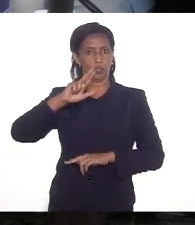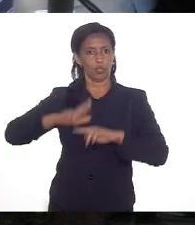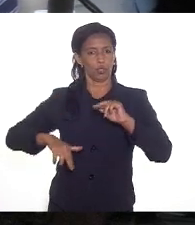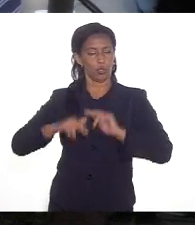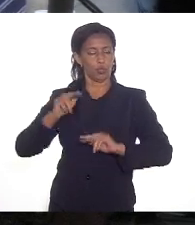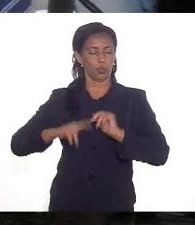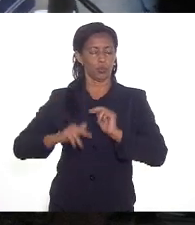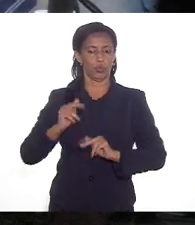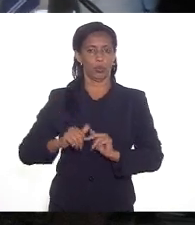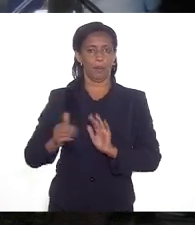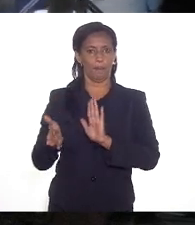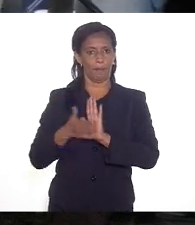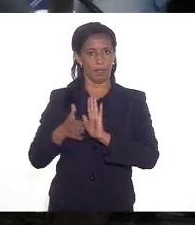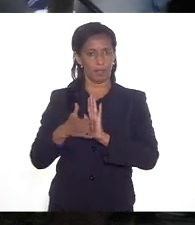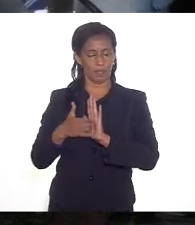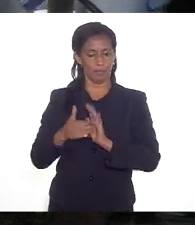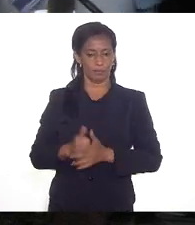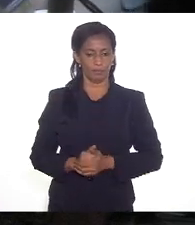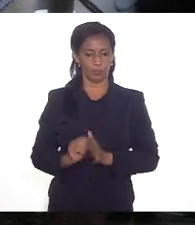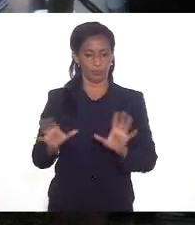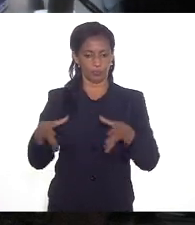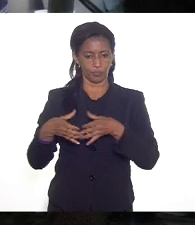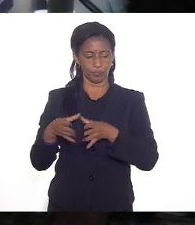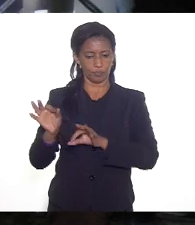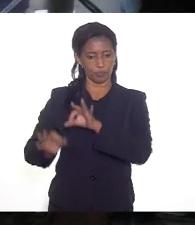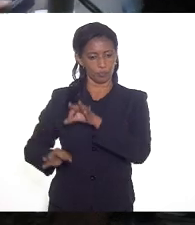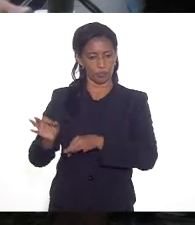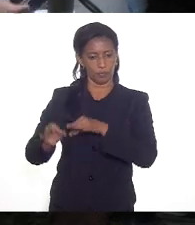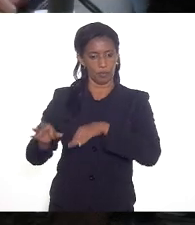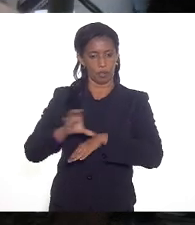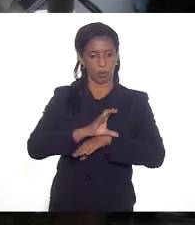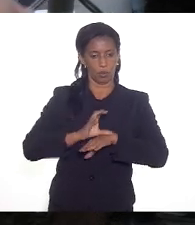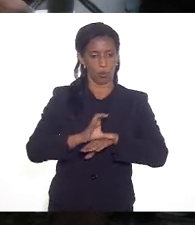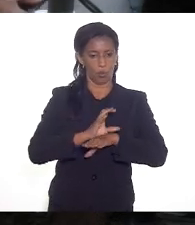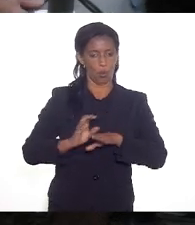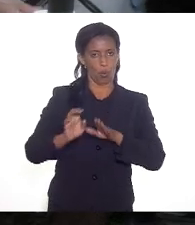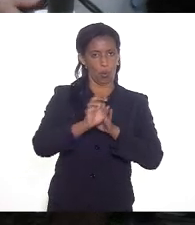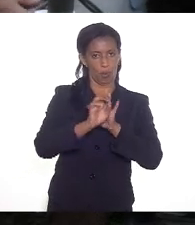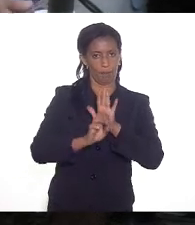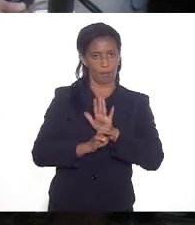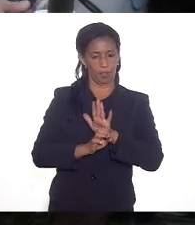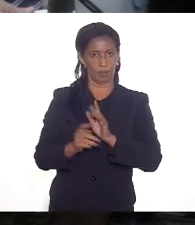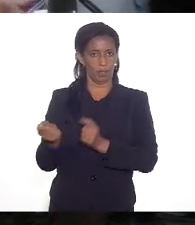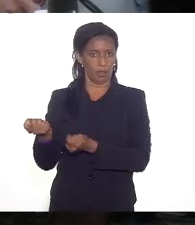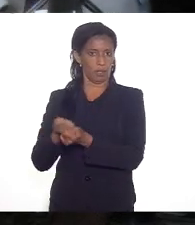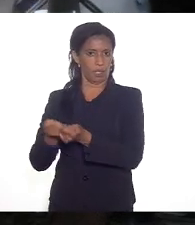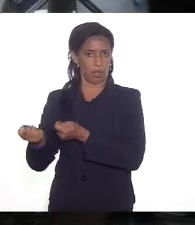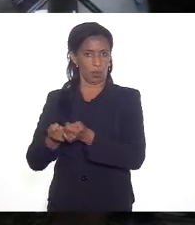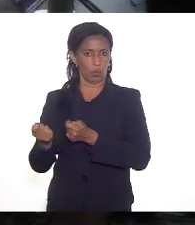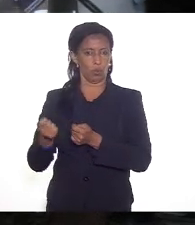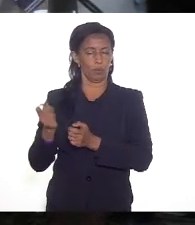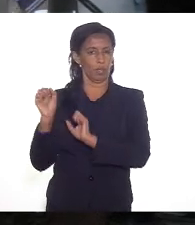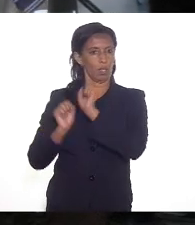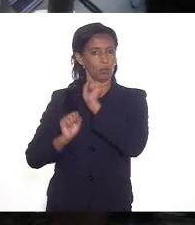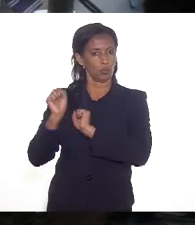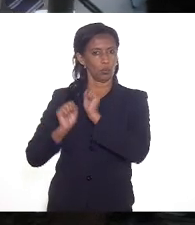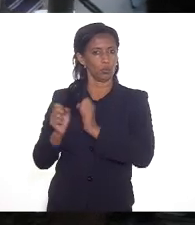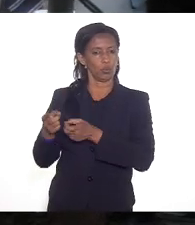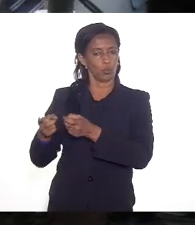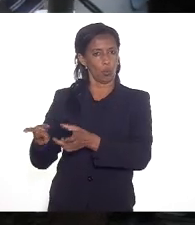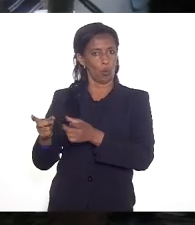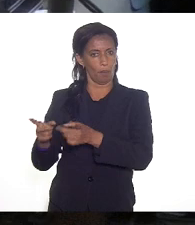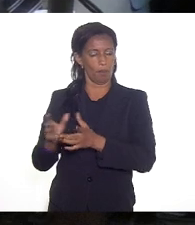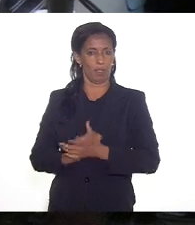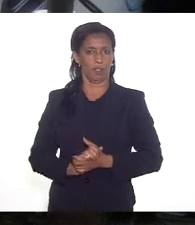dá outras providências várias vezes a condição que condição de falar condicionalidade com e mentais de economia do Comércio favorável conhecimento da